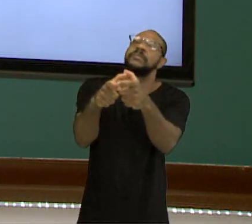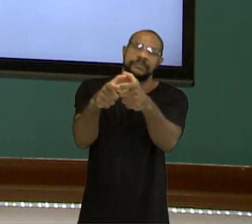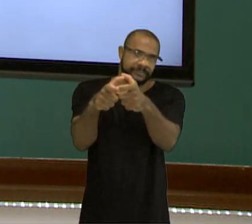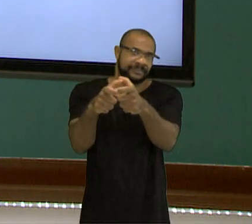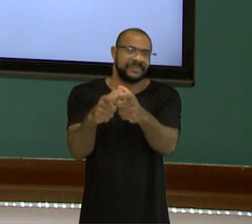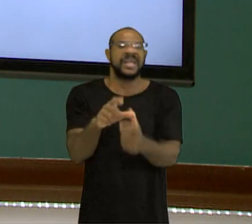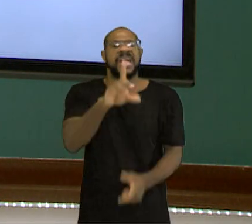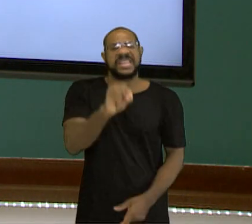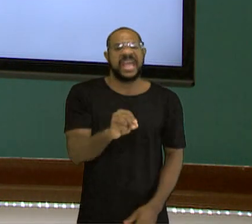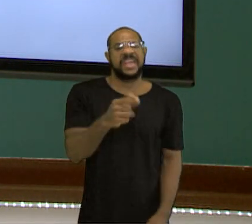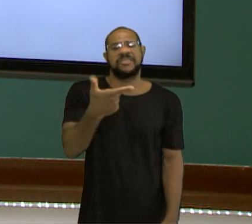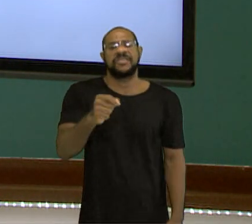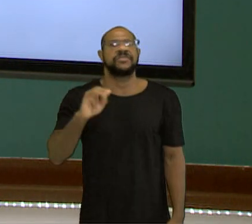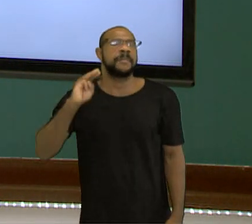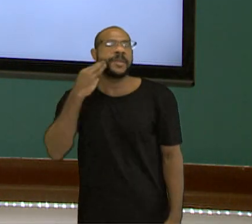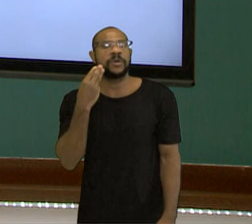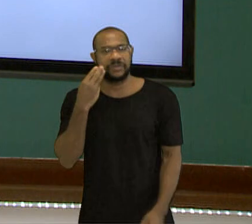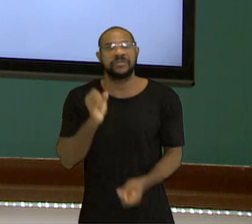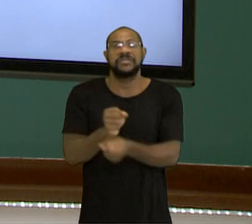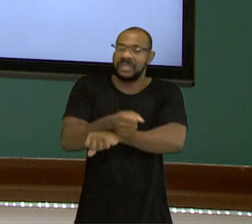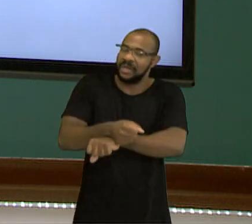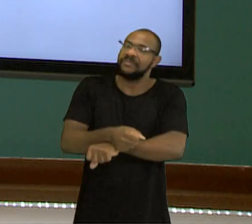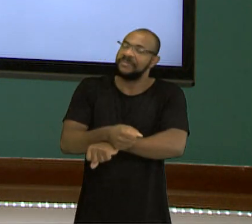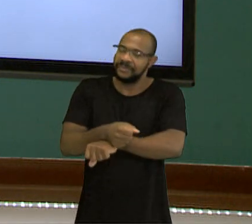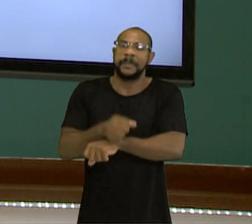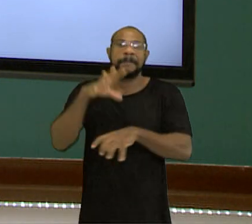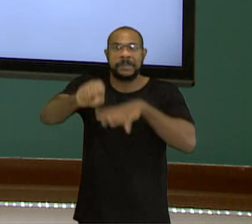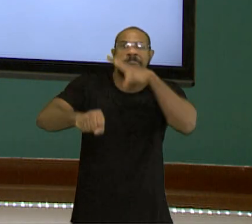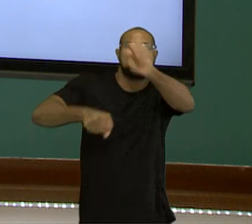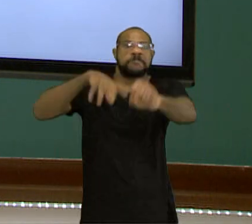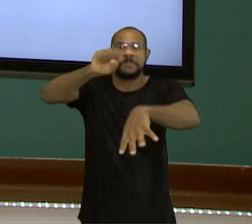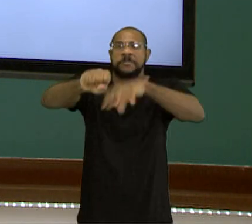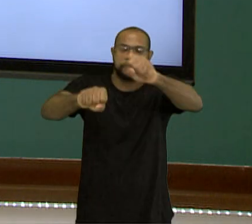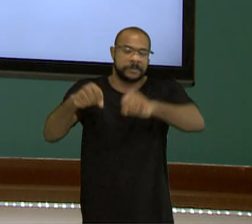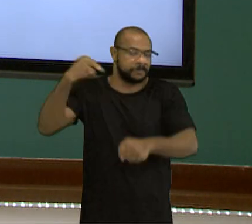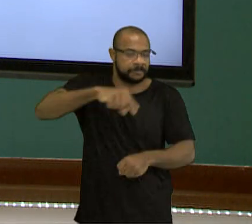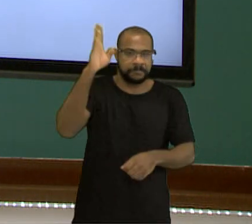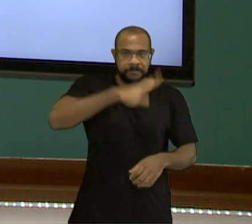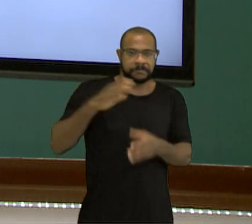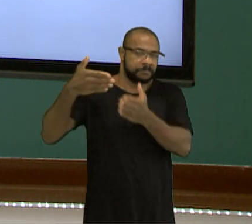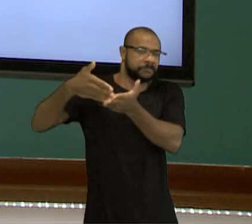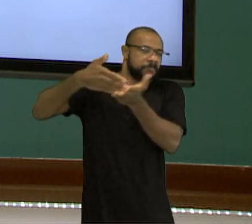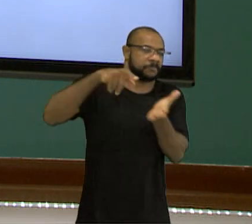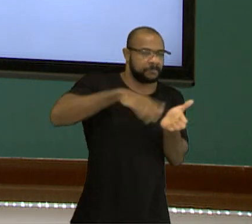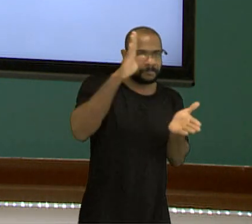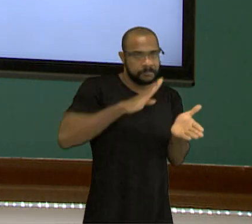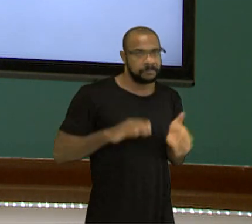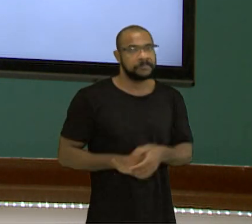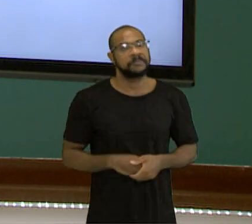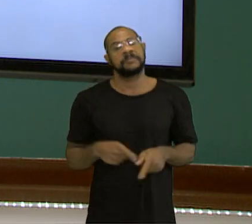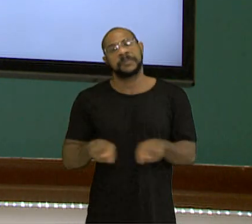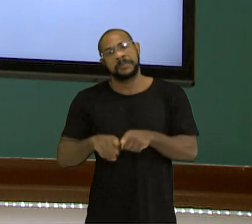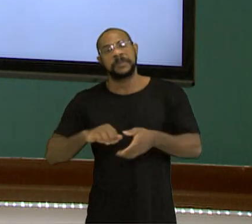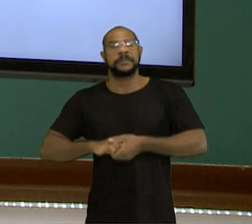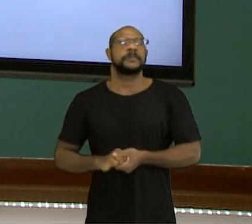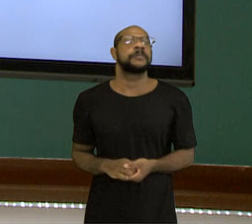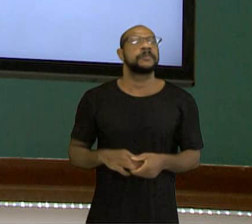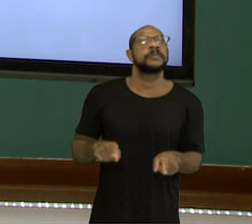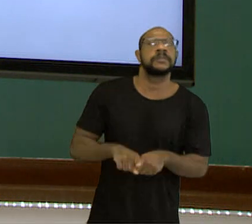escravos sendo trazidos para o Brasil, o fim de alguns reinos africanos que foram dominados nesse processo de rivalidade